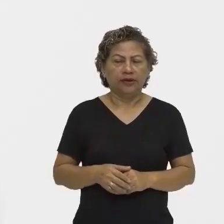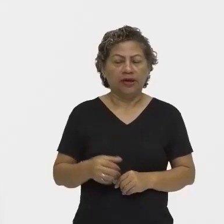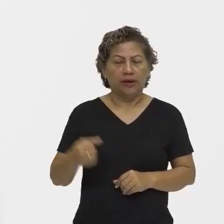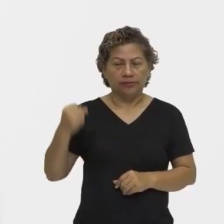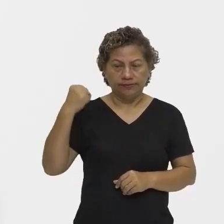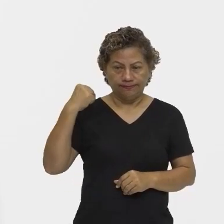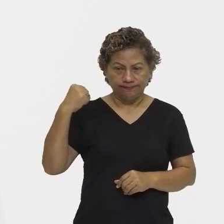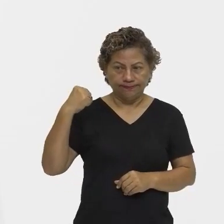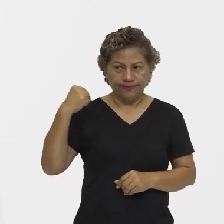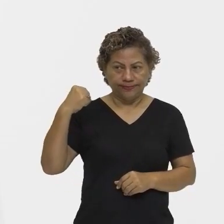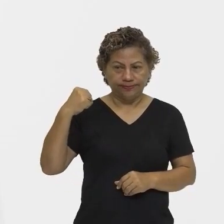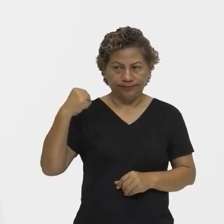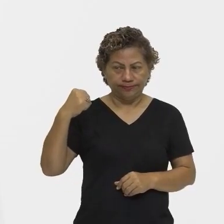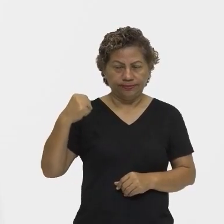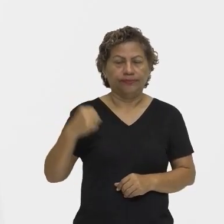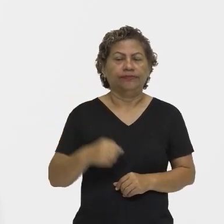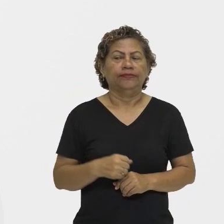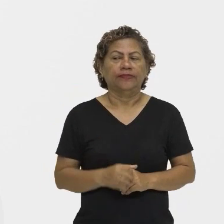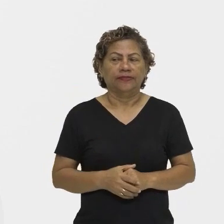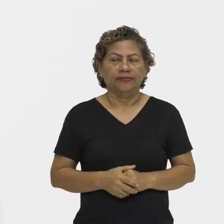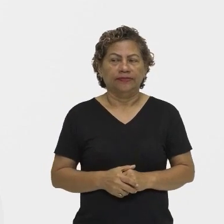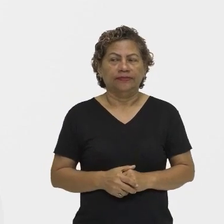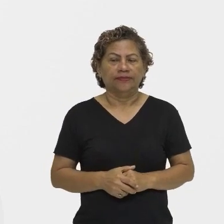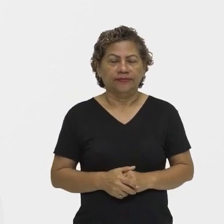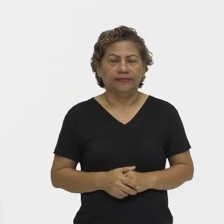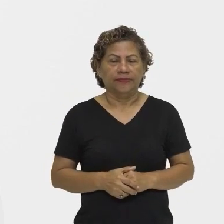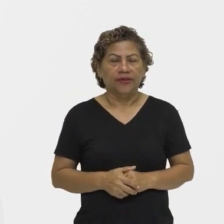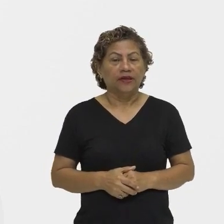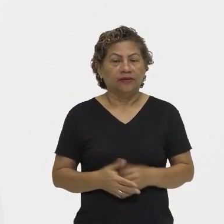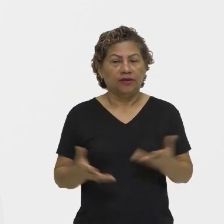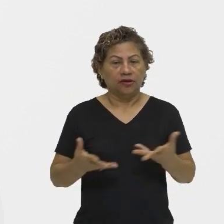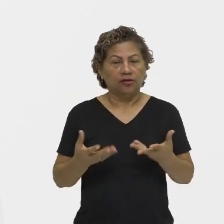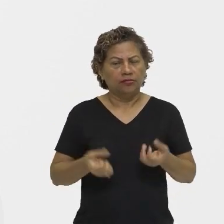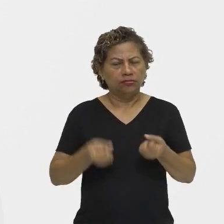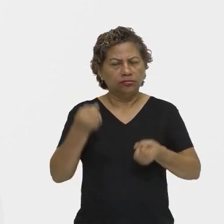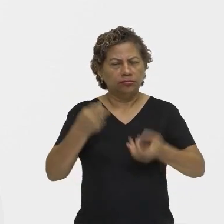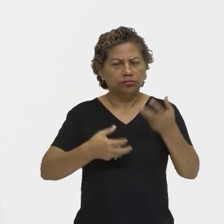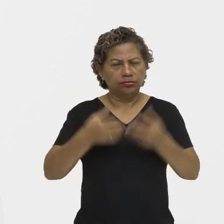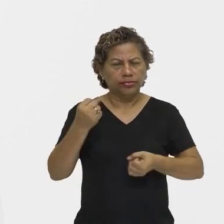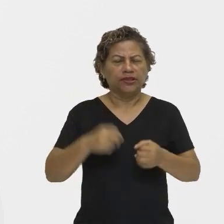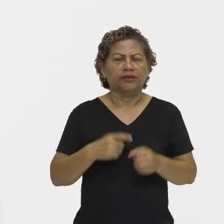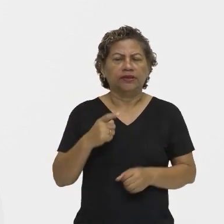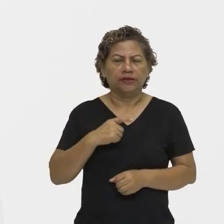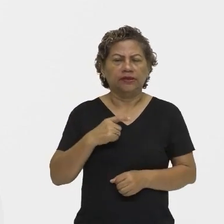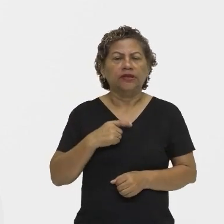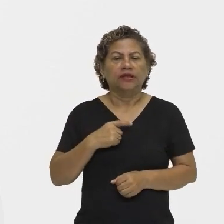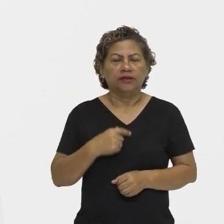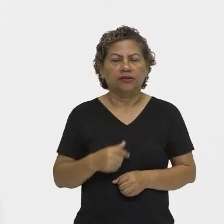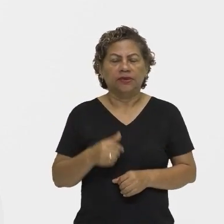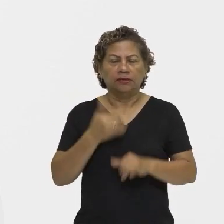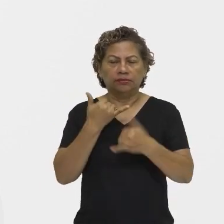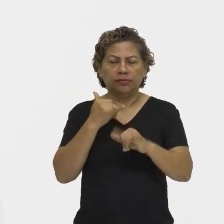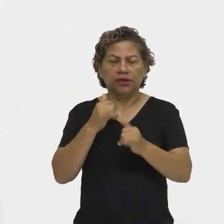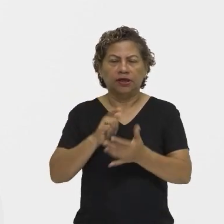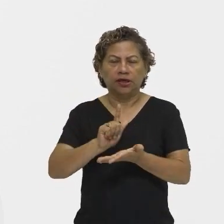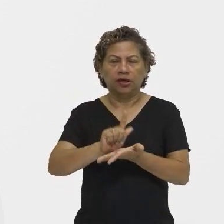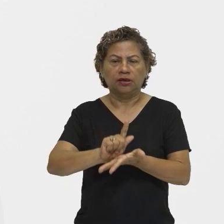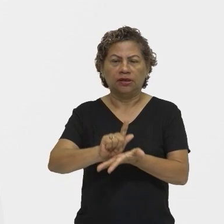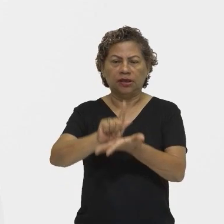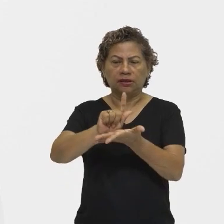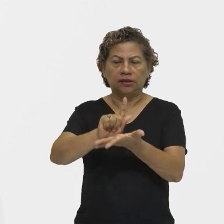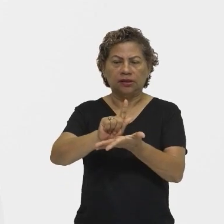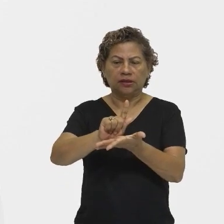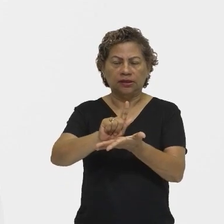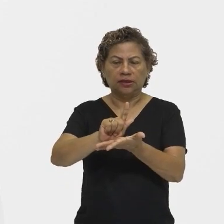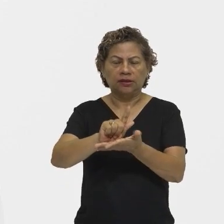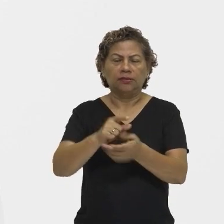potencial. Nesse caso, a gente vai falar da energia potencial gravitacional, tá, pessoal? Por quê? Porque existe